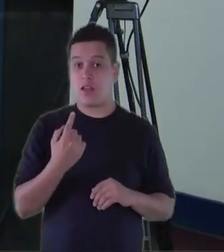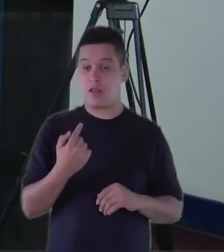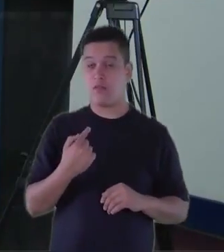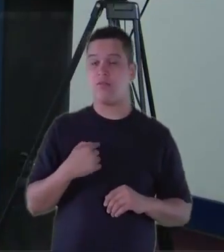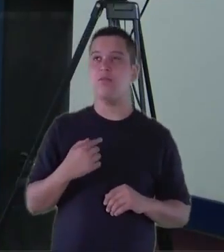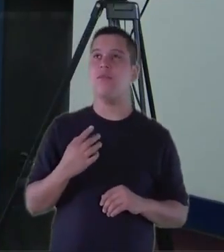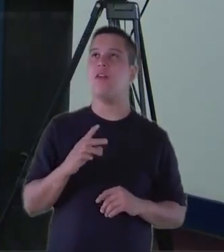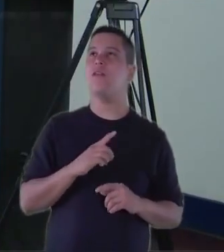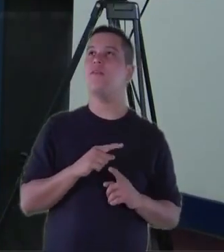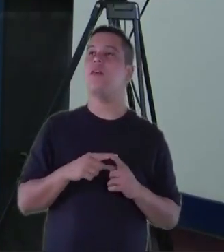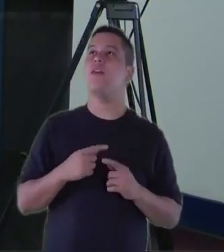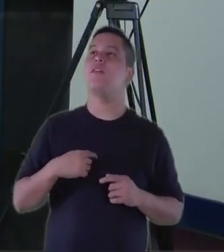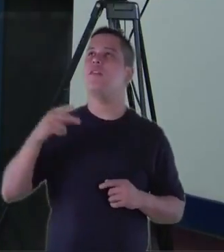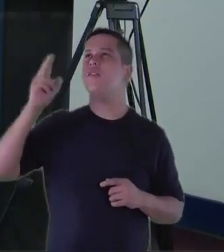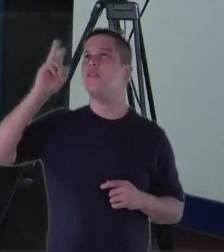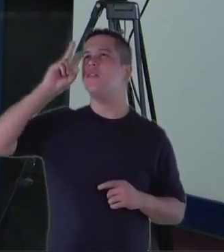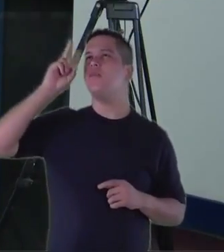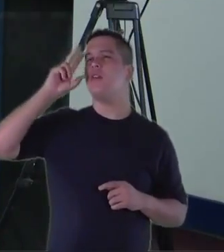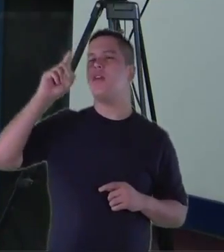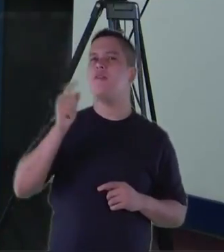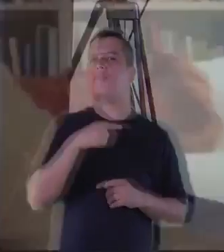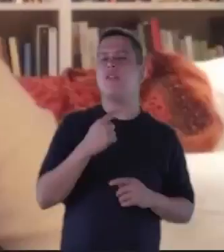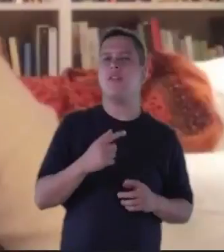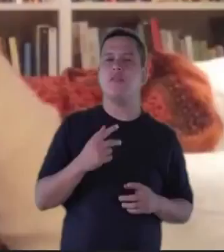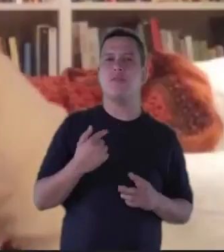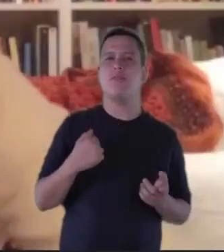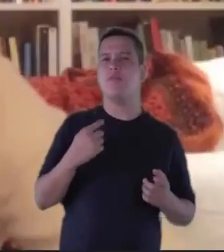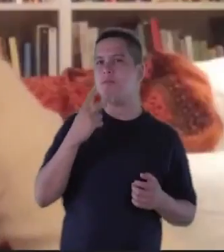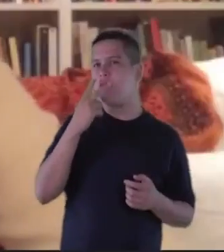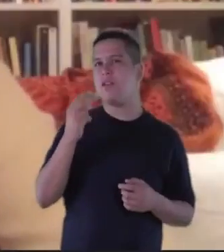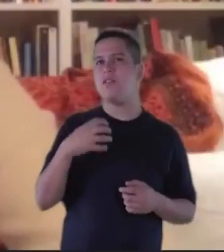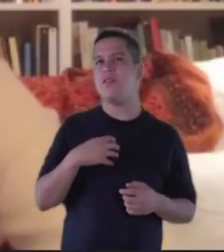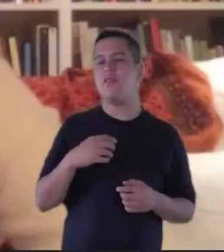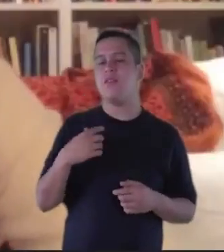gente ficou muito assim pirado, porque alguém acordou e viu